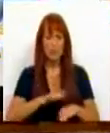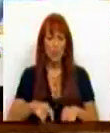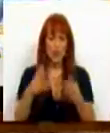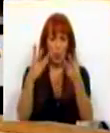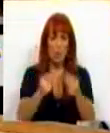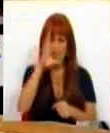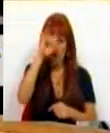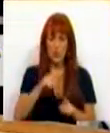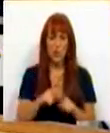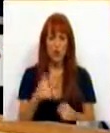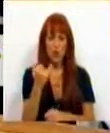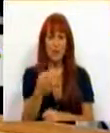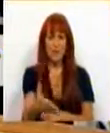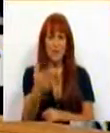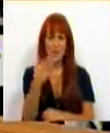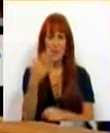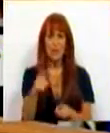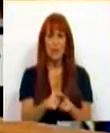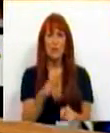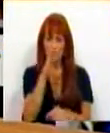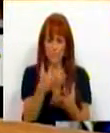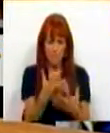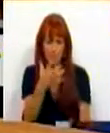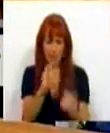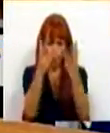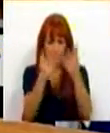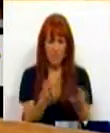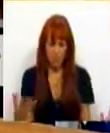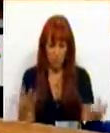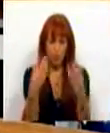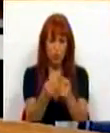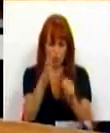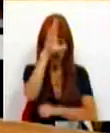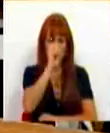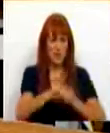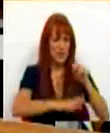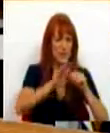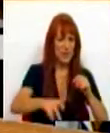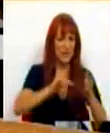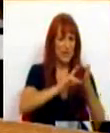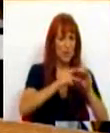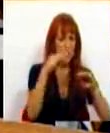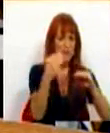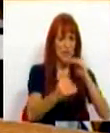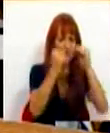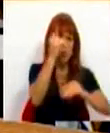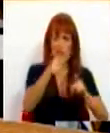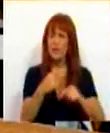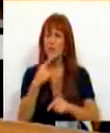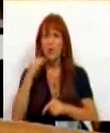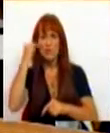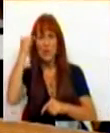neste Orçamento do Estado para 2017, incrementar o Orçamento Conjunto do Ministério da Ciência, Tecnologia e Ensino Superior e,